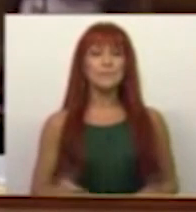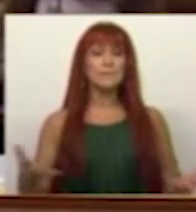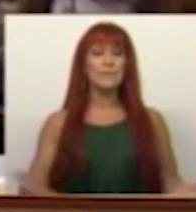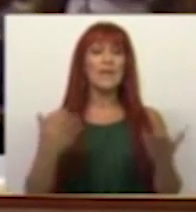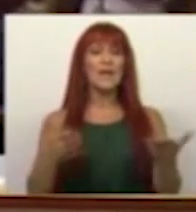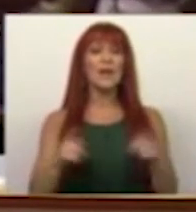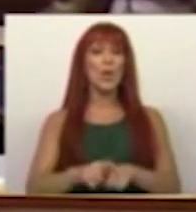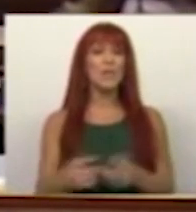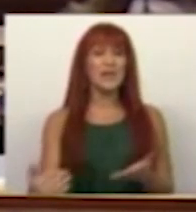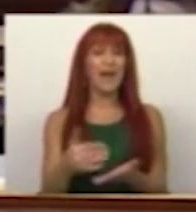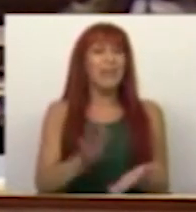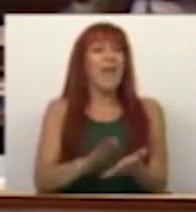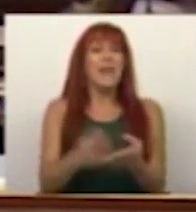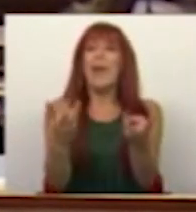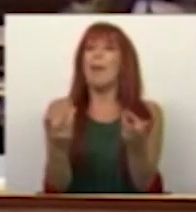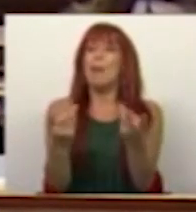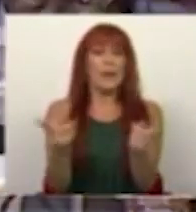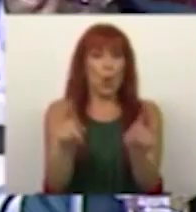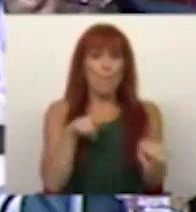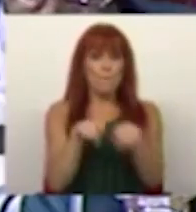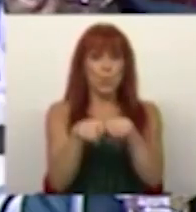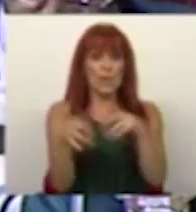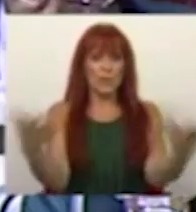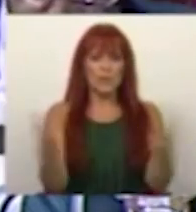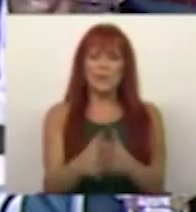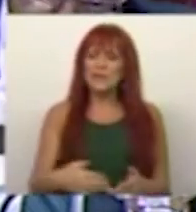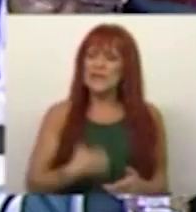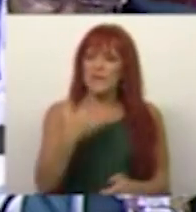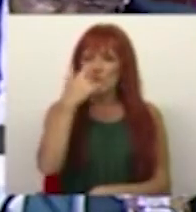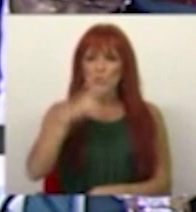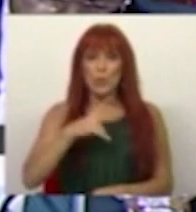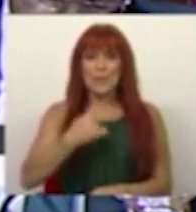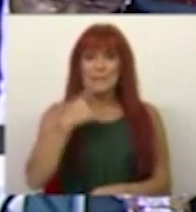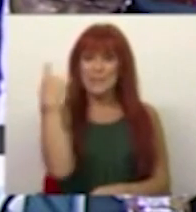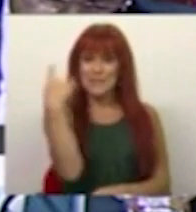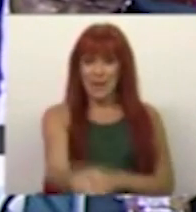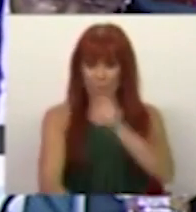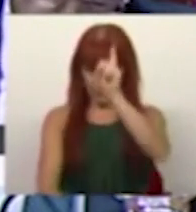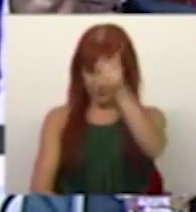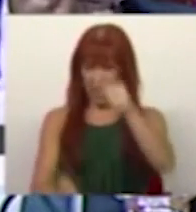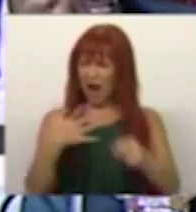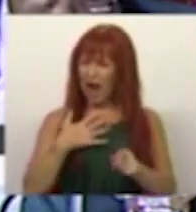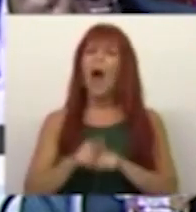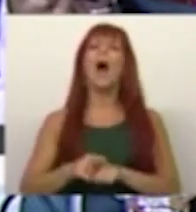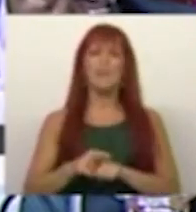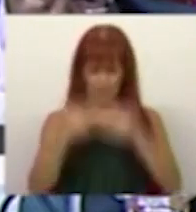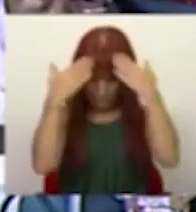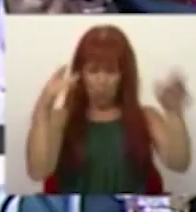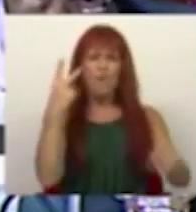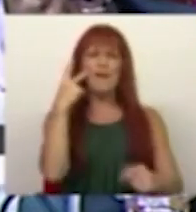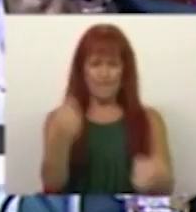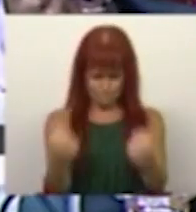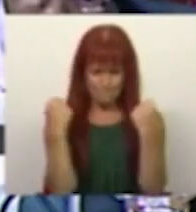E este dado não é aritmético, é político. Significa que os portugueses disseram que querem mesmo uma democracia